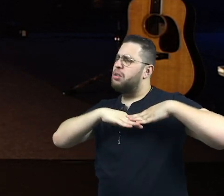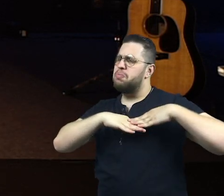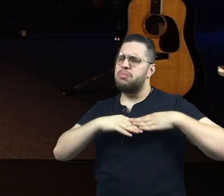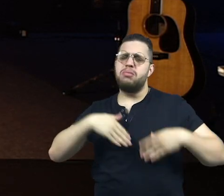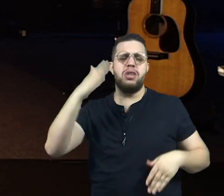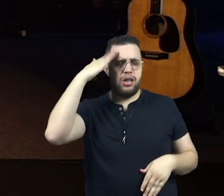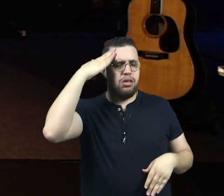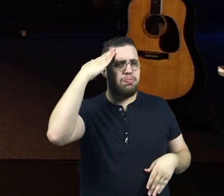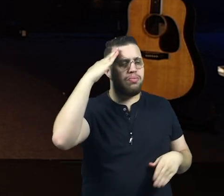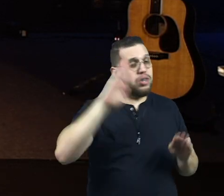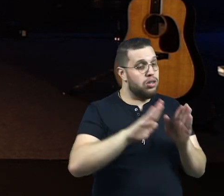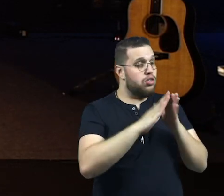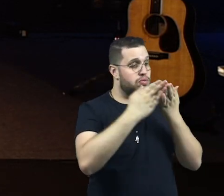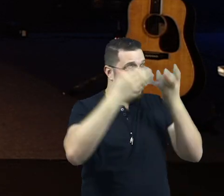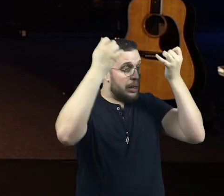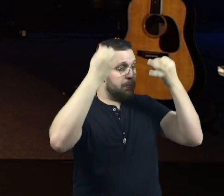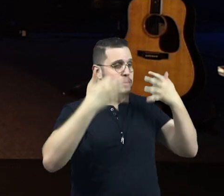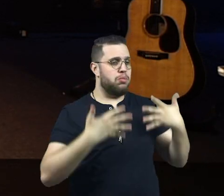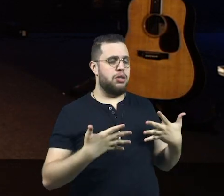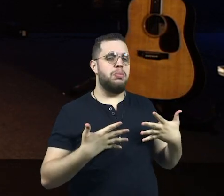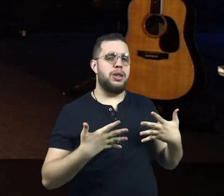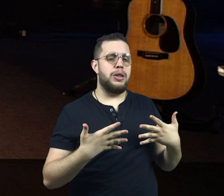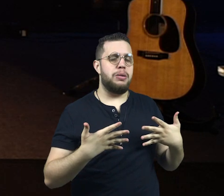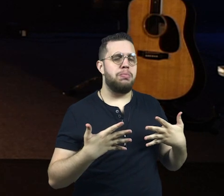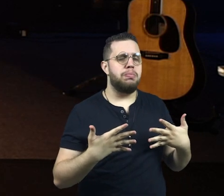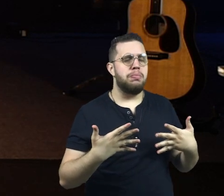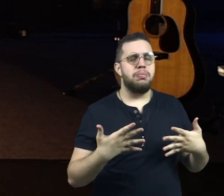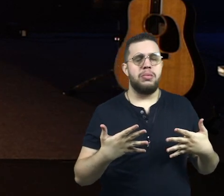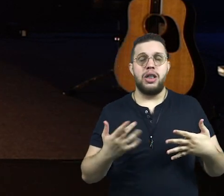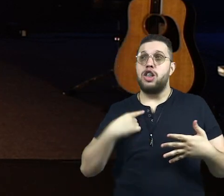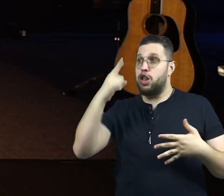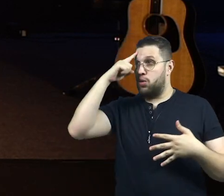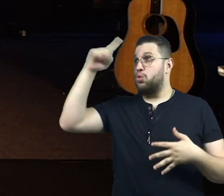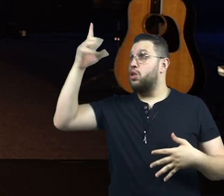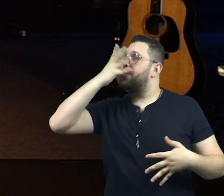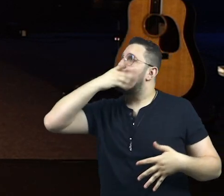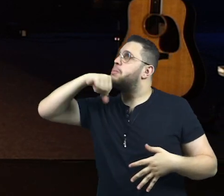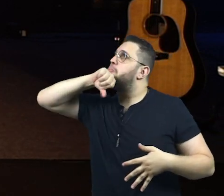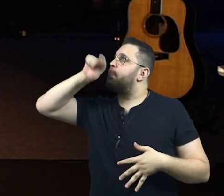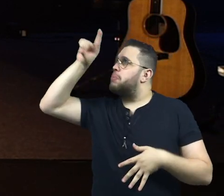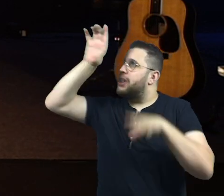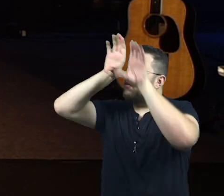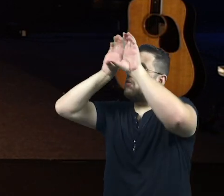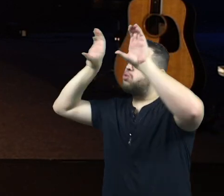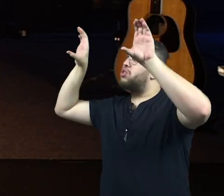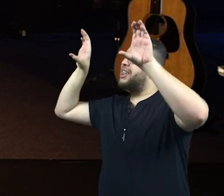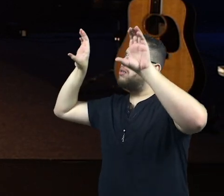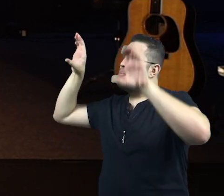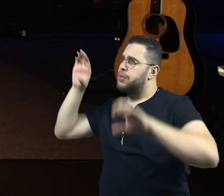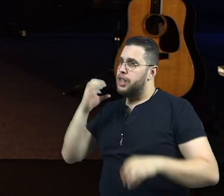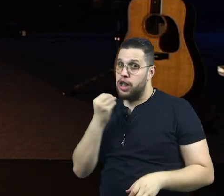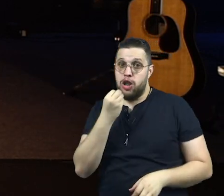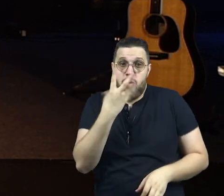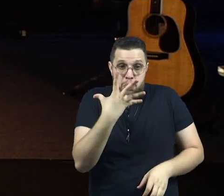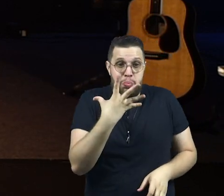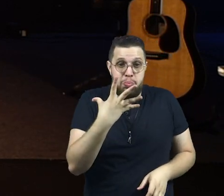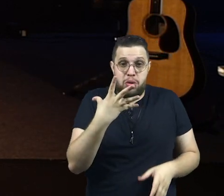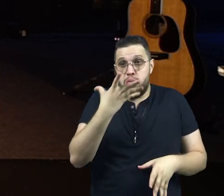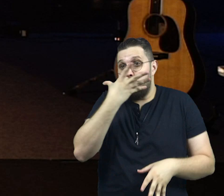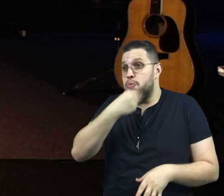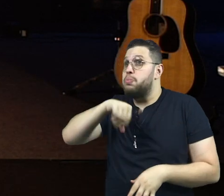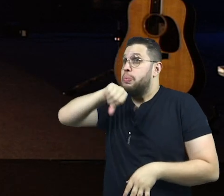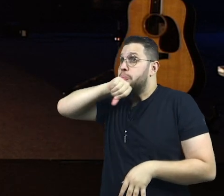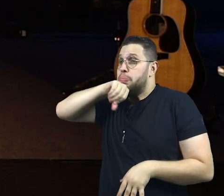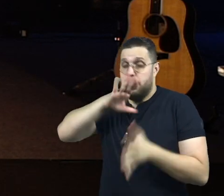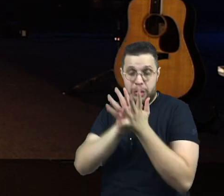outras passagens bíblicas, que o nosso Pai Celestial, Deus, ele é um bom Pai, ele é um Deus